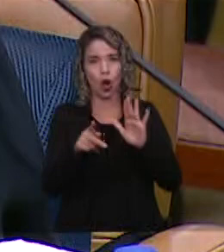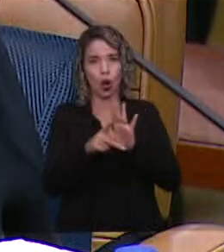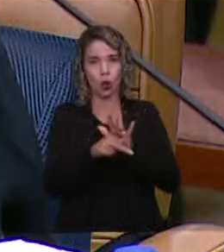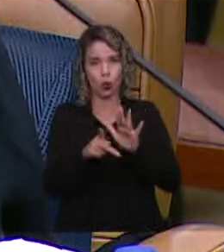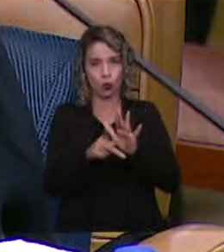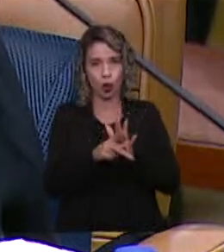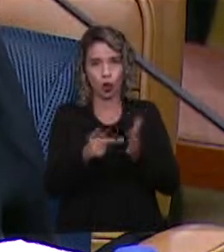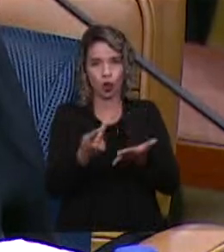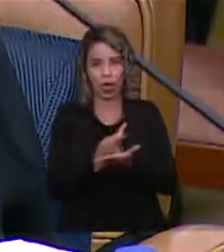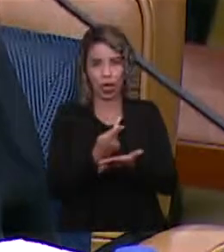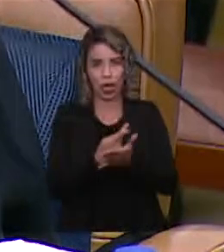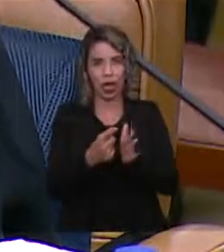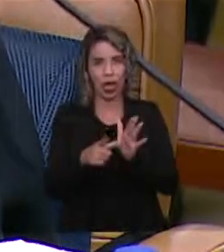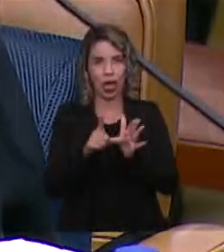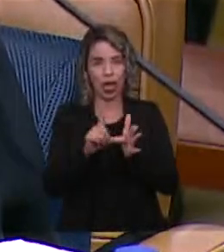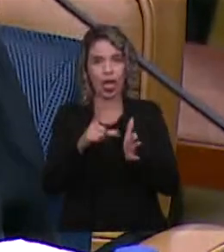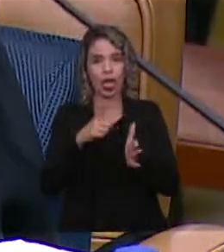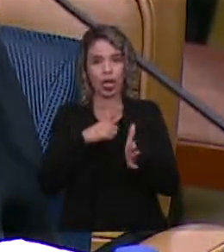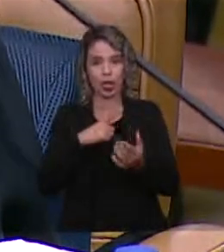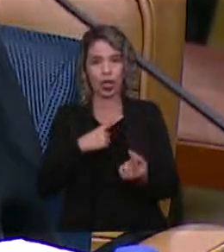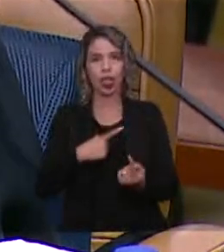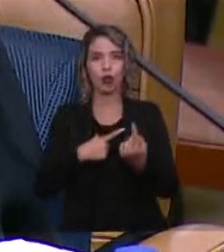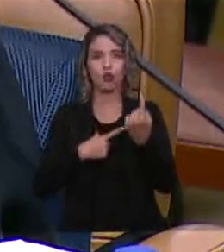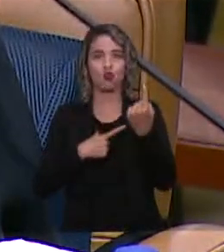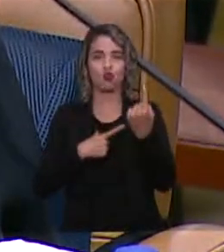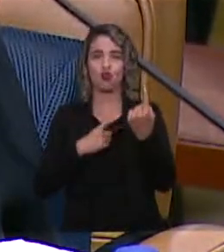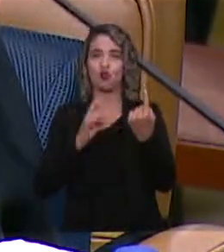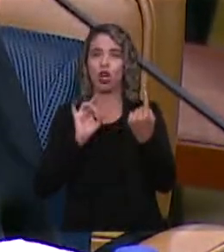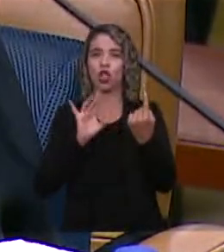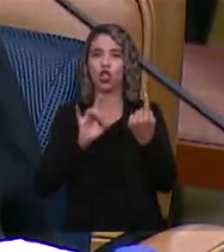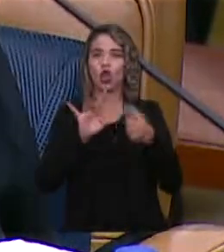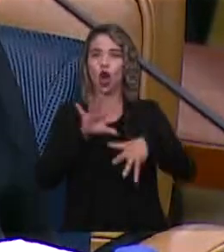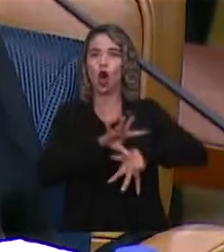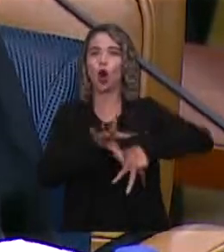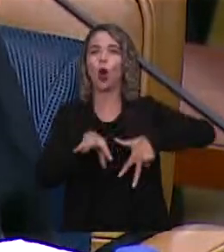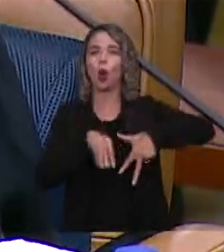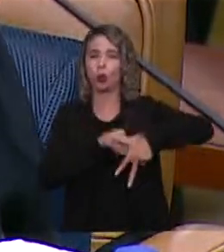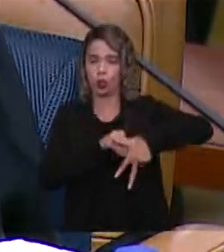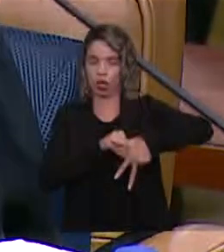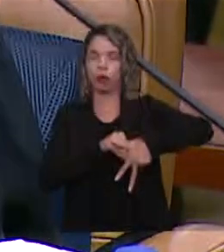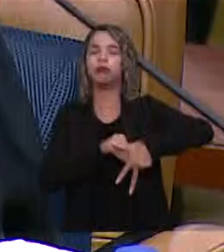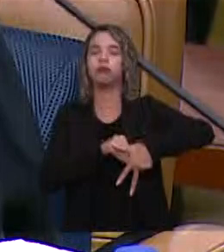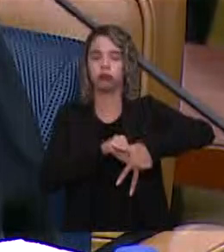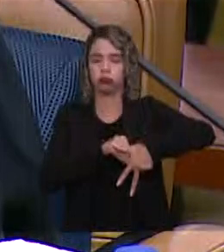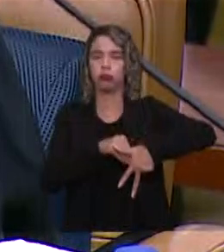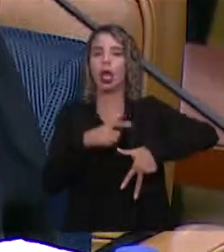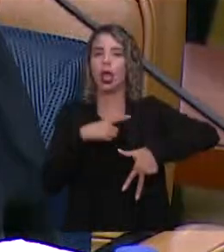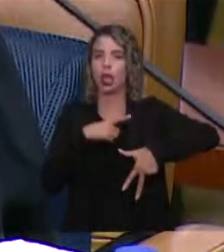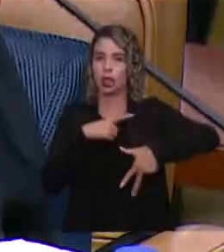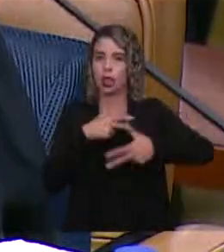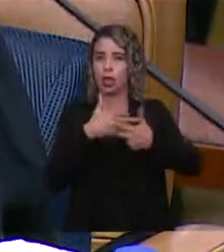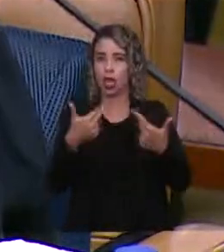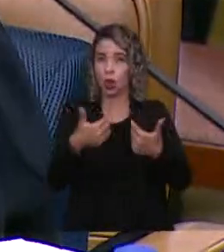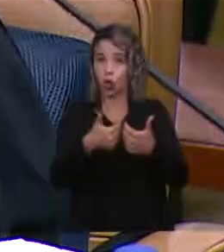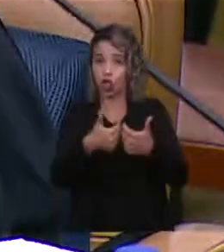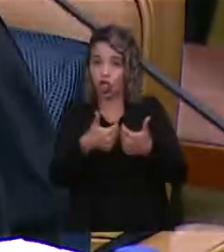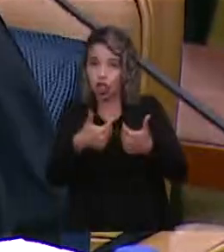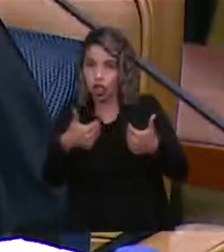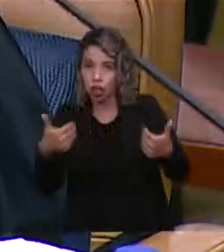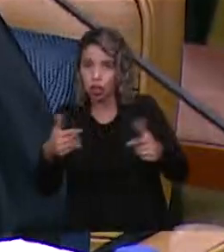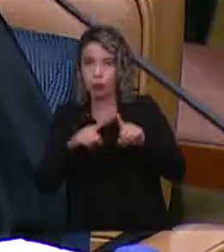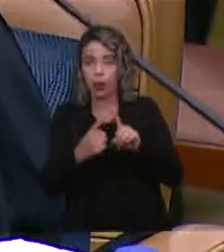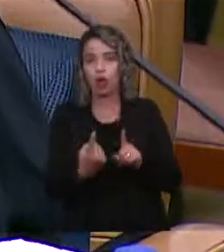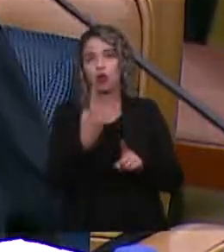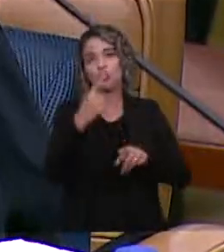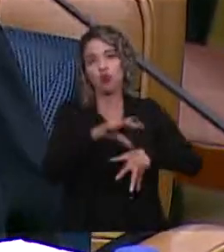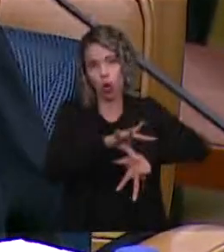Ministério Público Federal contra Fernando Afonso Collor de Mello e outros. Uma corrupção. São atos distintos, mas um delito de corrupção.